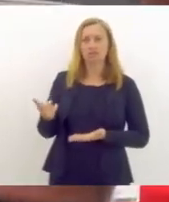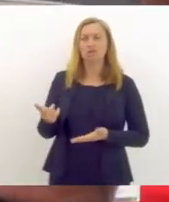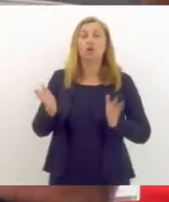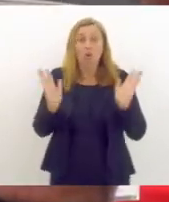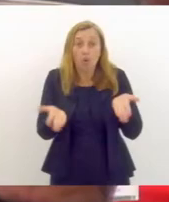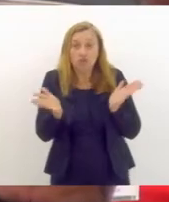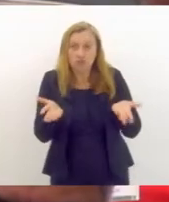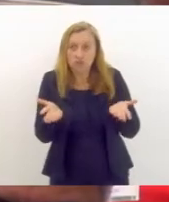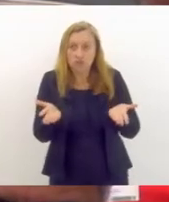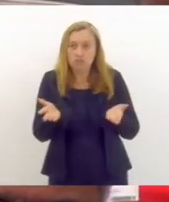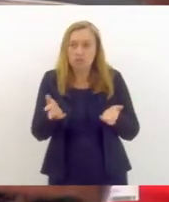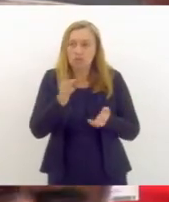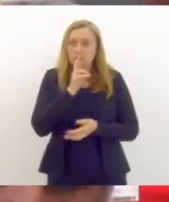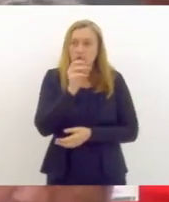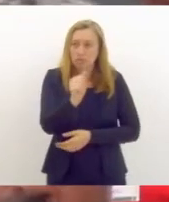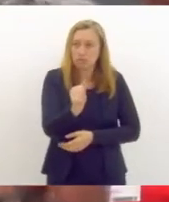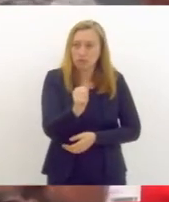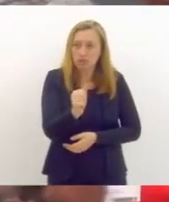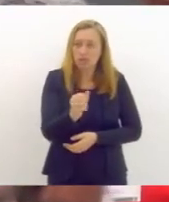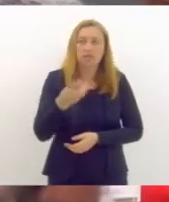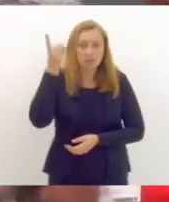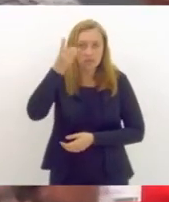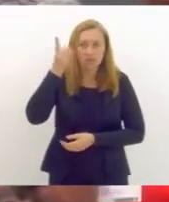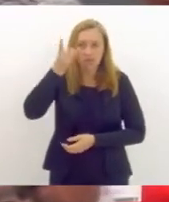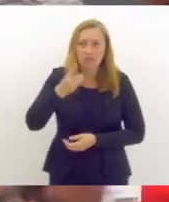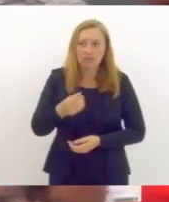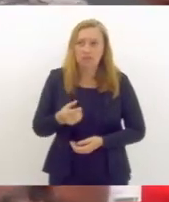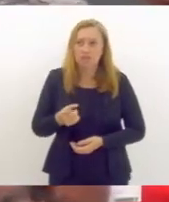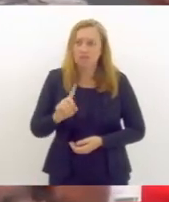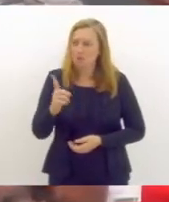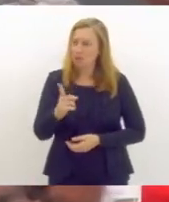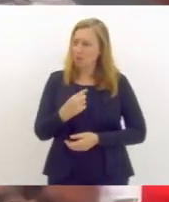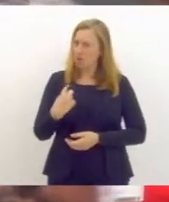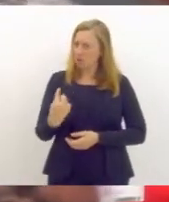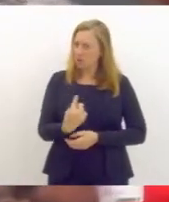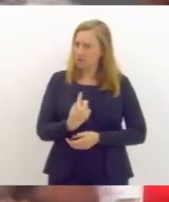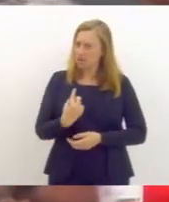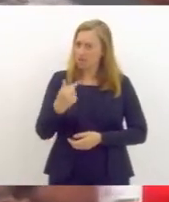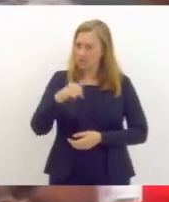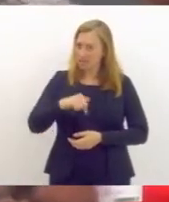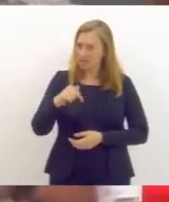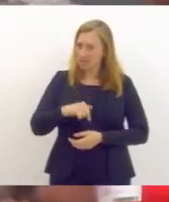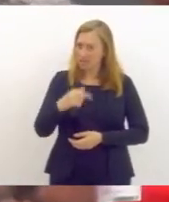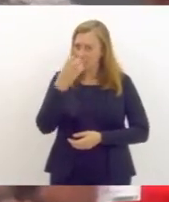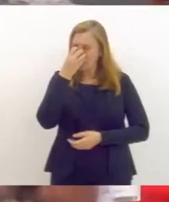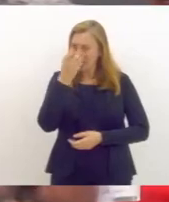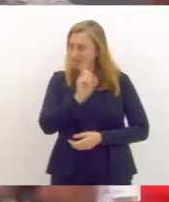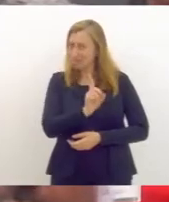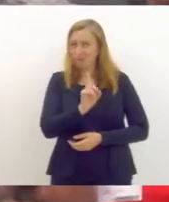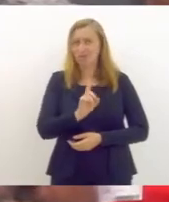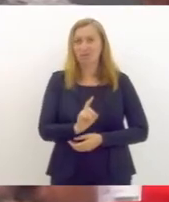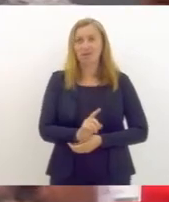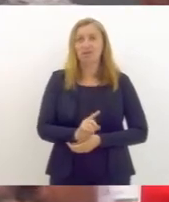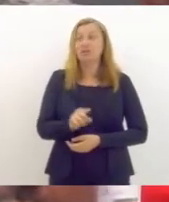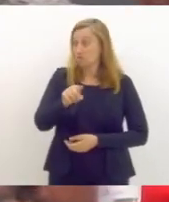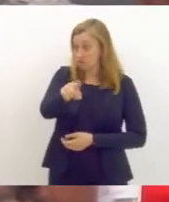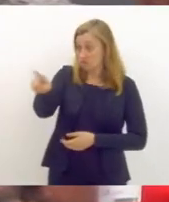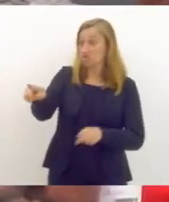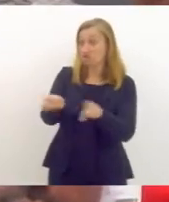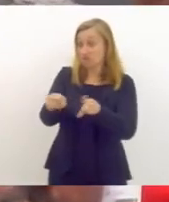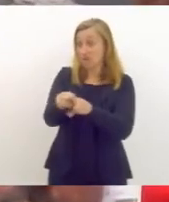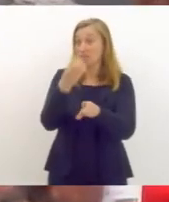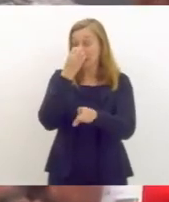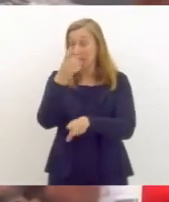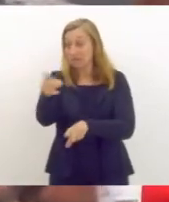Hoje Rodrigo Deputado Rodrigo não somos nós que estamos aqui feito de palhaço não são vocês